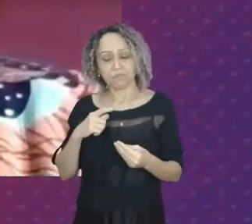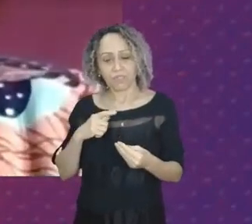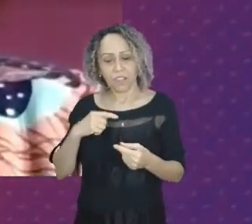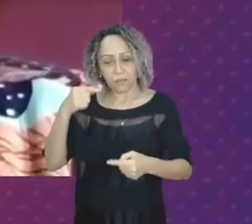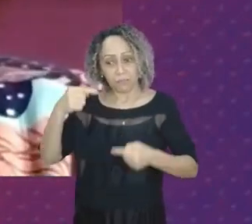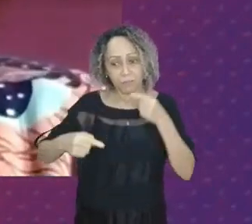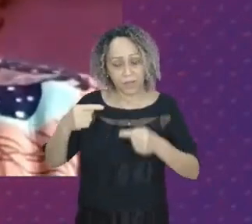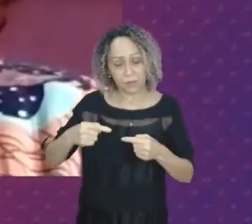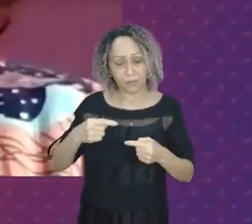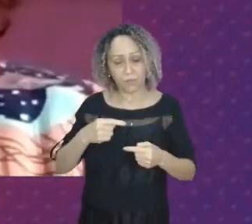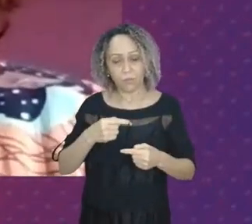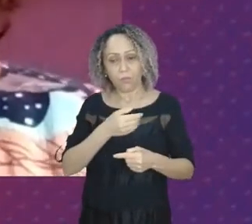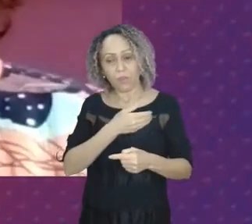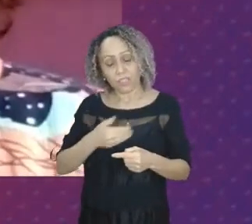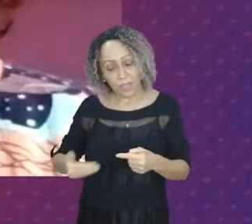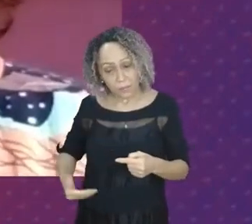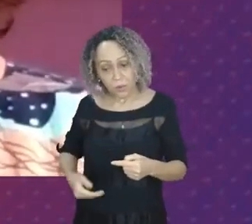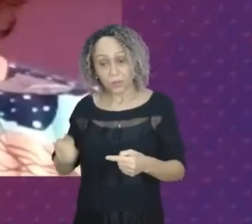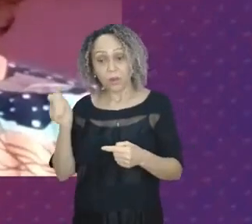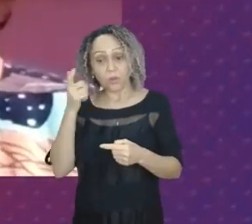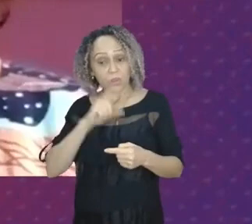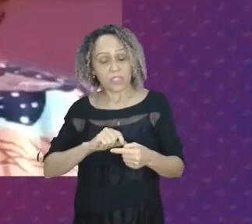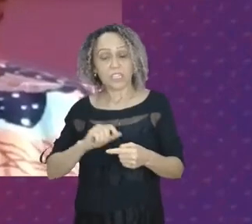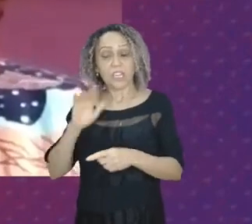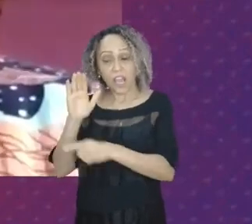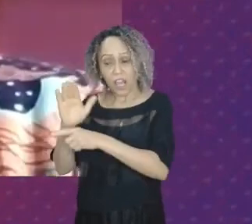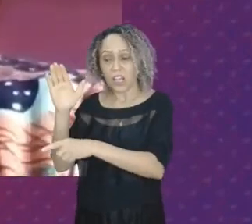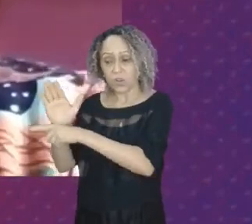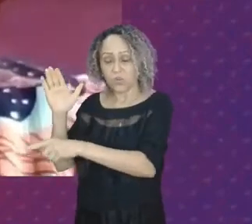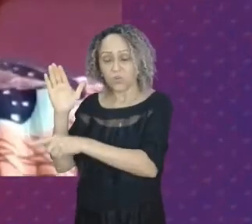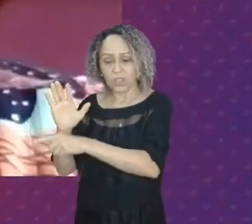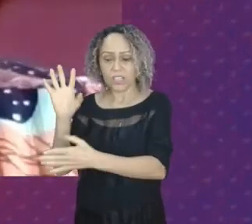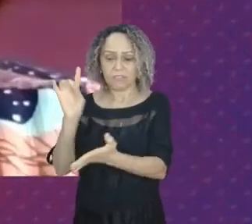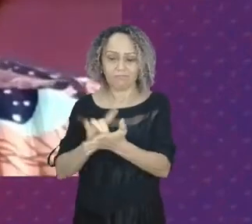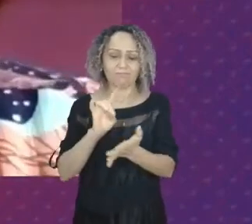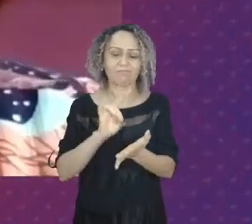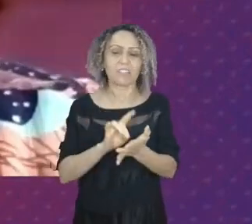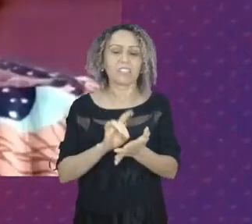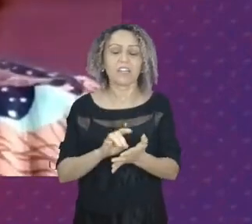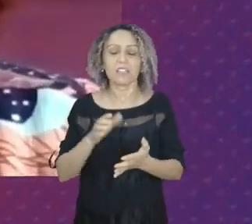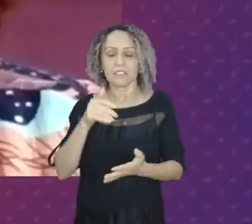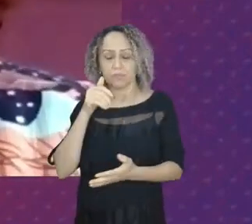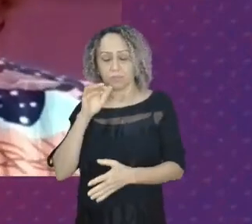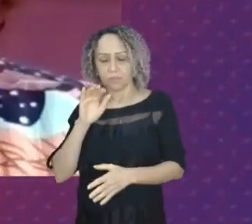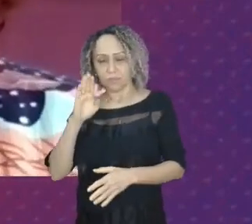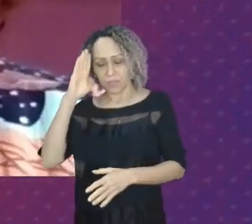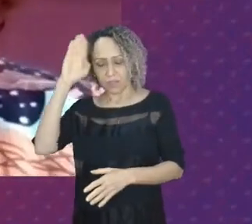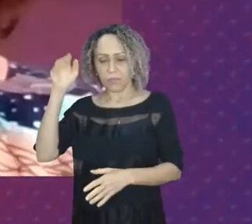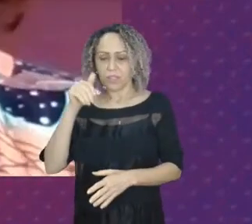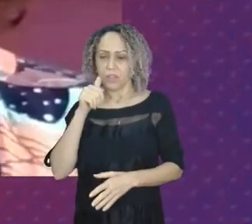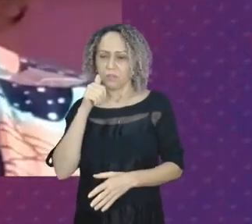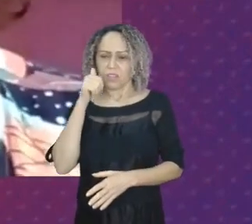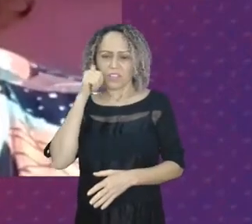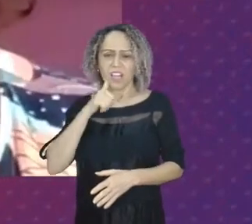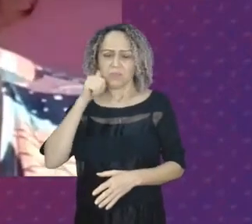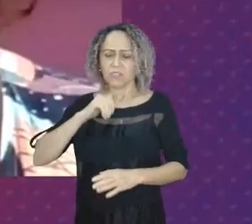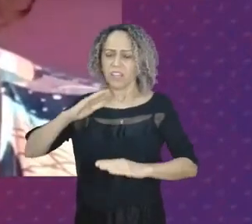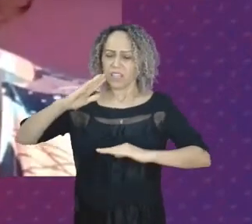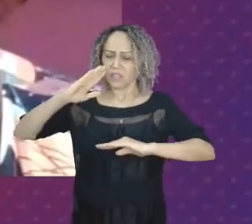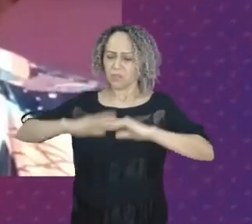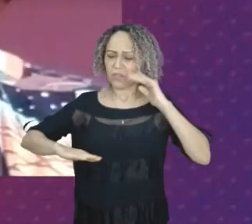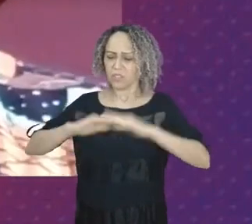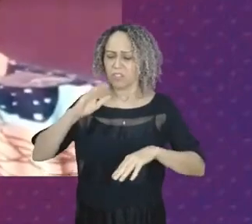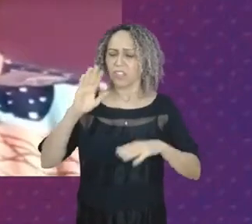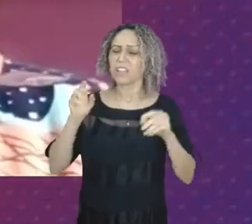essa solidariedade feminina, né, essa solidariedade entre mulheres, sobretudo entre as profissionais que estão atuando na ponta, que vai